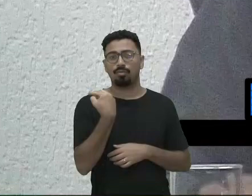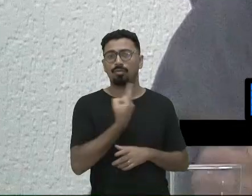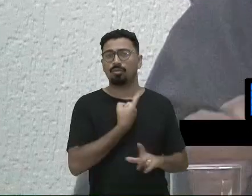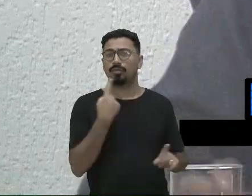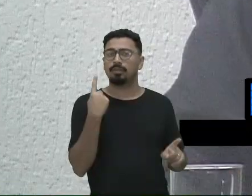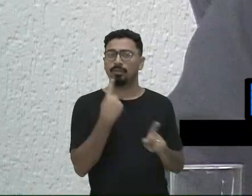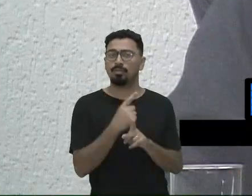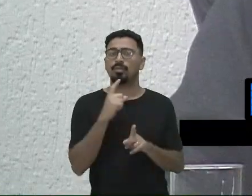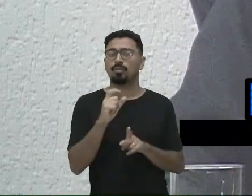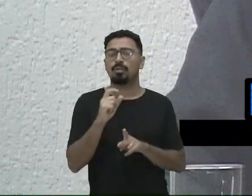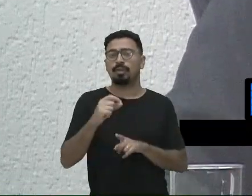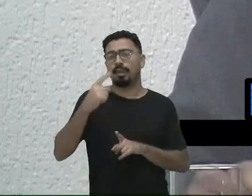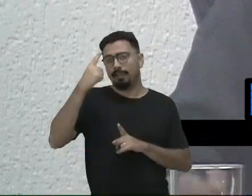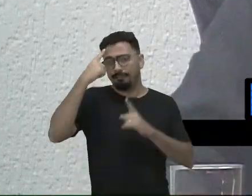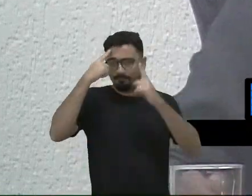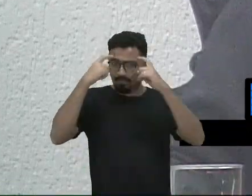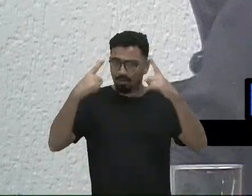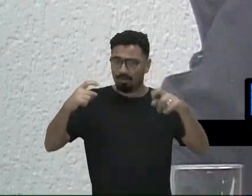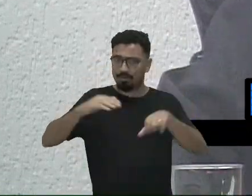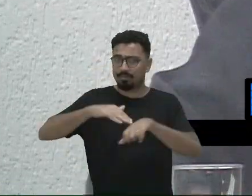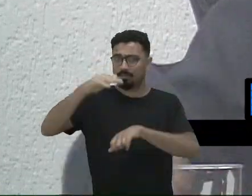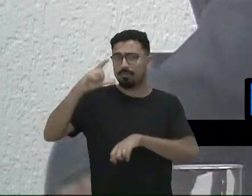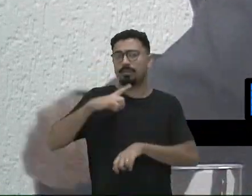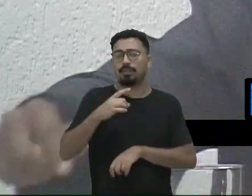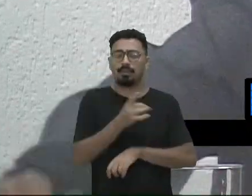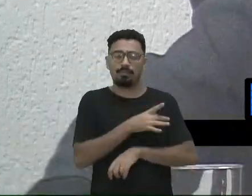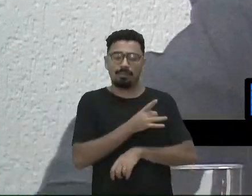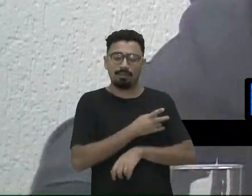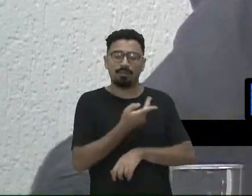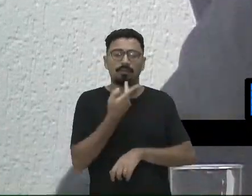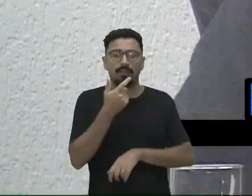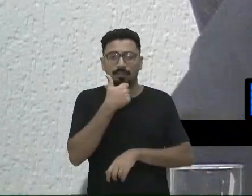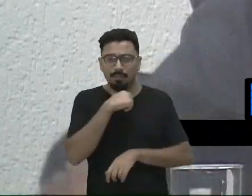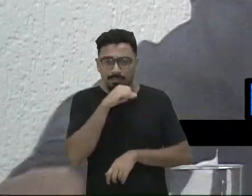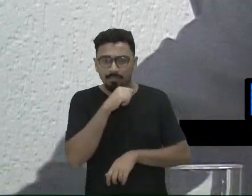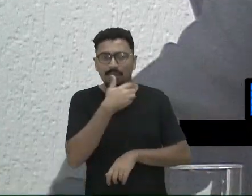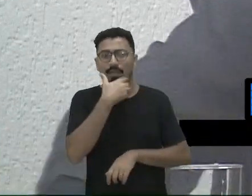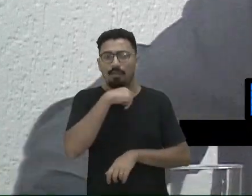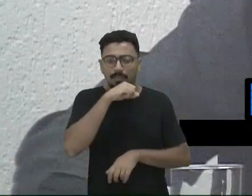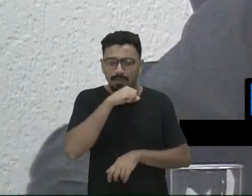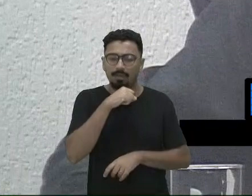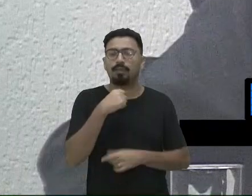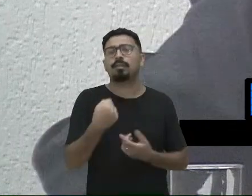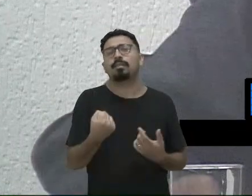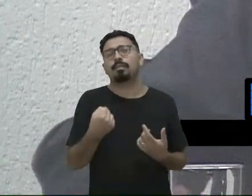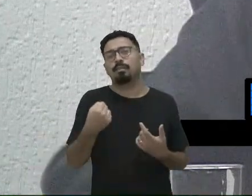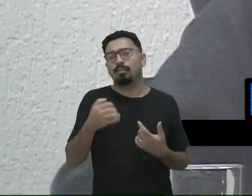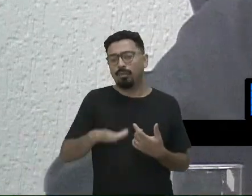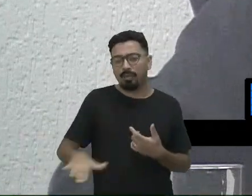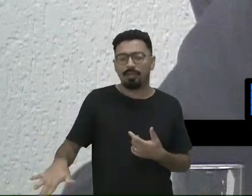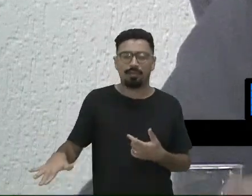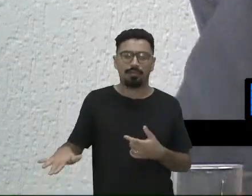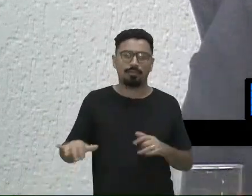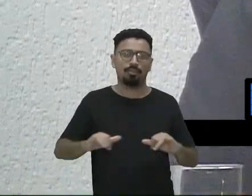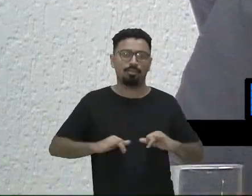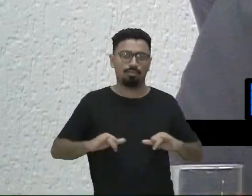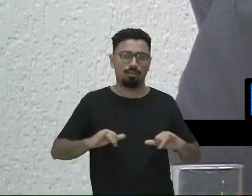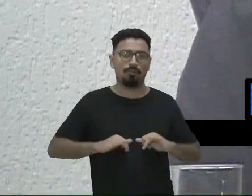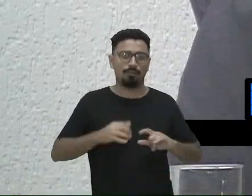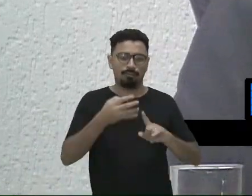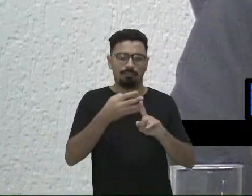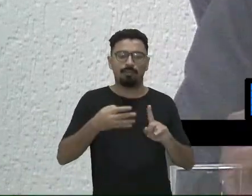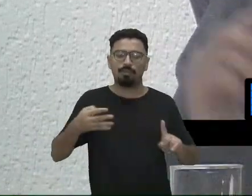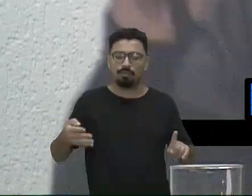encontrando mais e mais violência. A gente tem medo de falar para o nosso pai, para nossa mãe, quando a gente sofre uma violência quando a gente é criança, uma violência